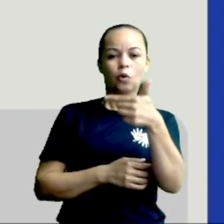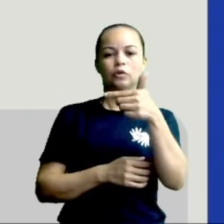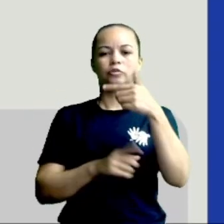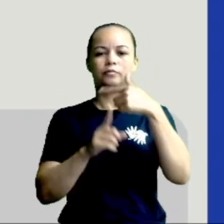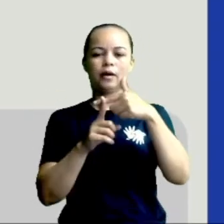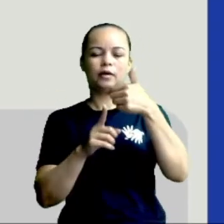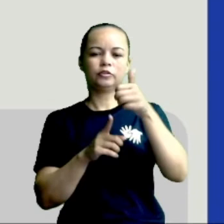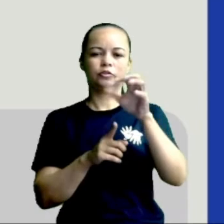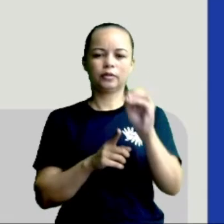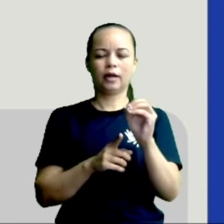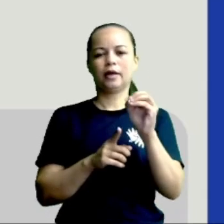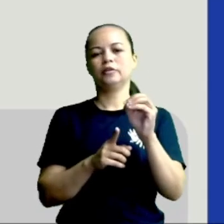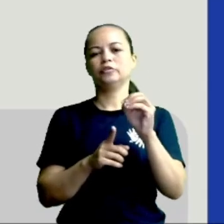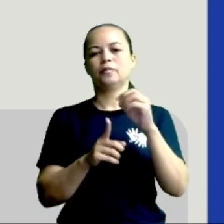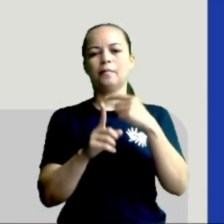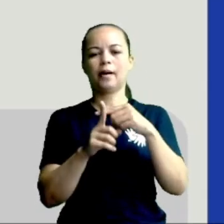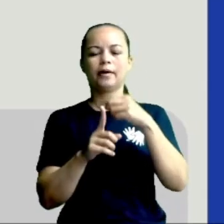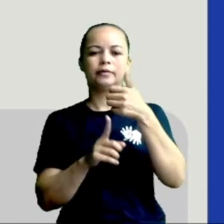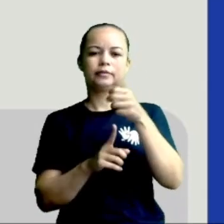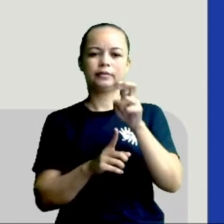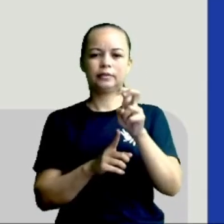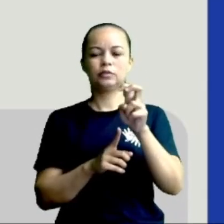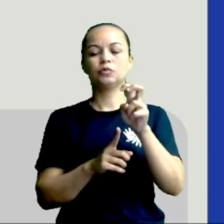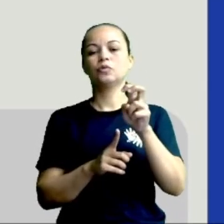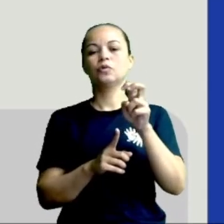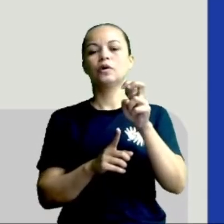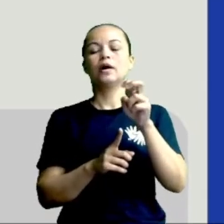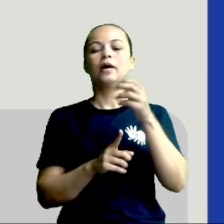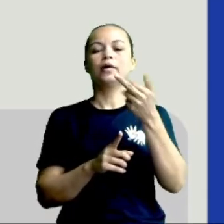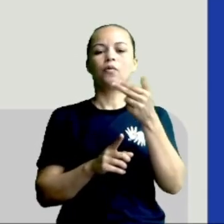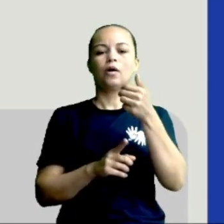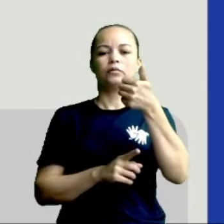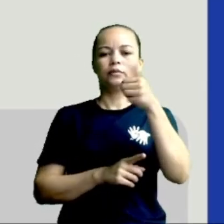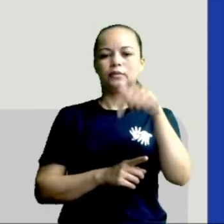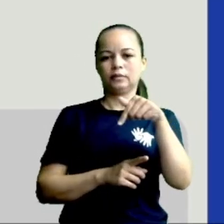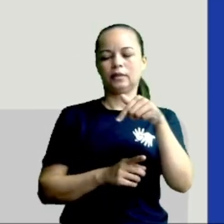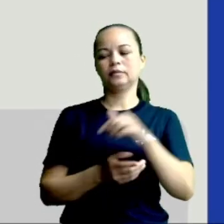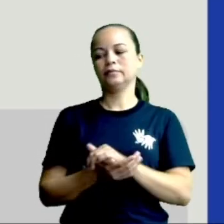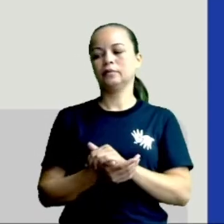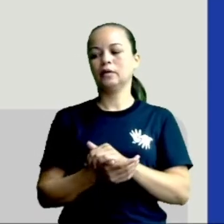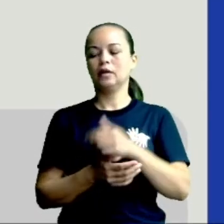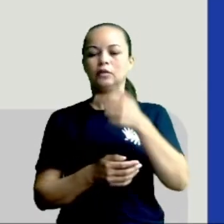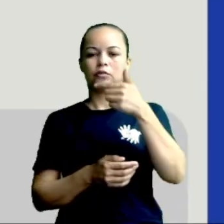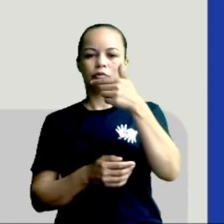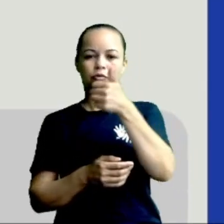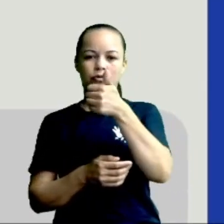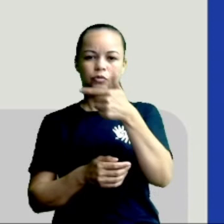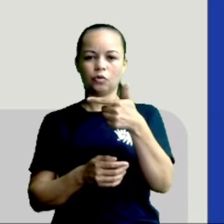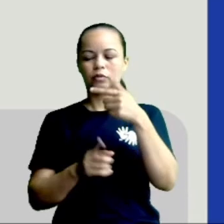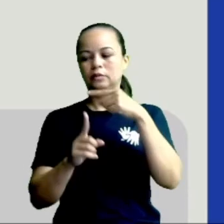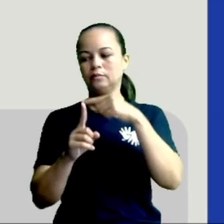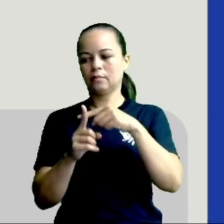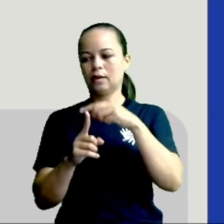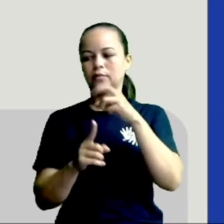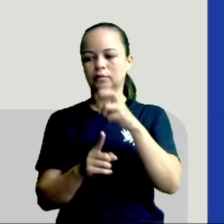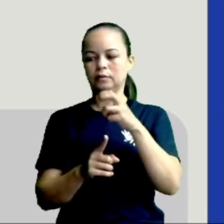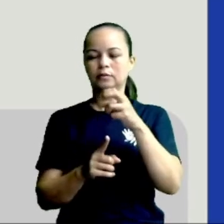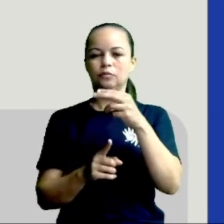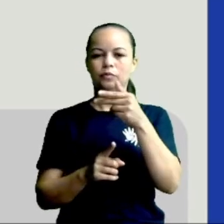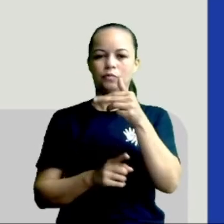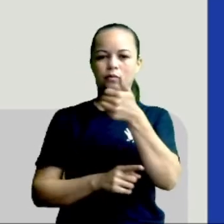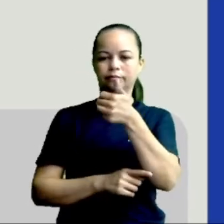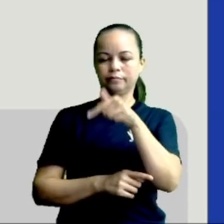mais cinco 1712 mais 5 17 Então o que a gente pode observar aqui